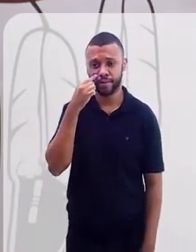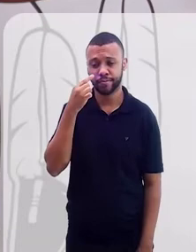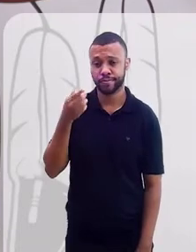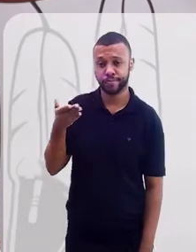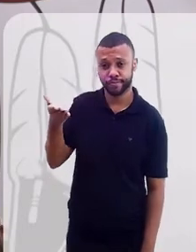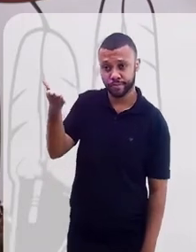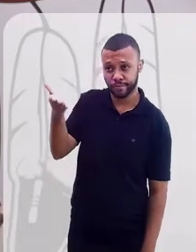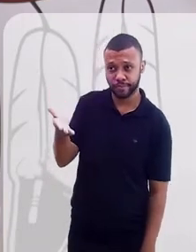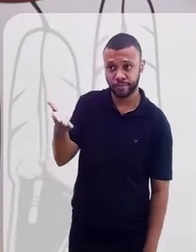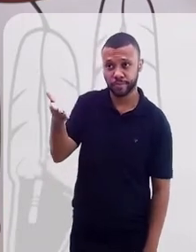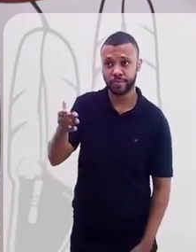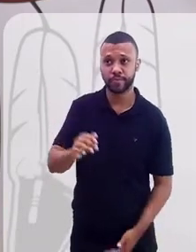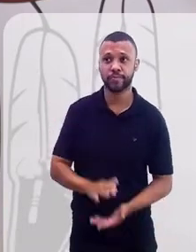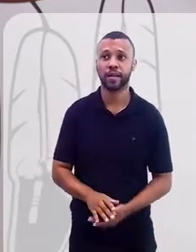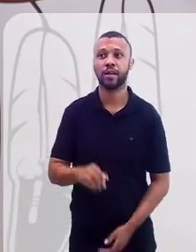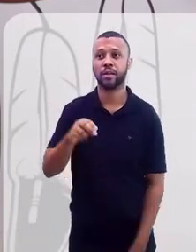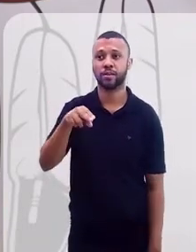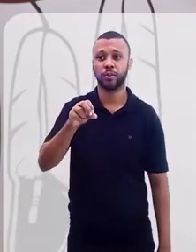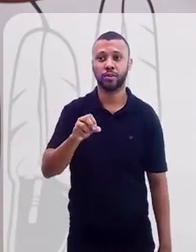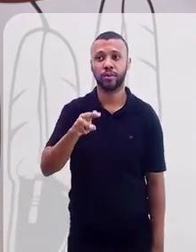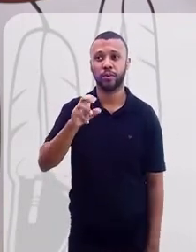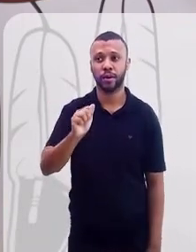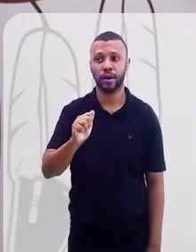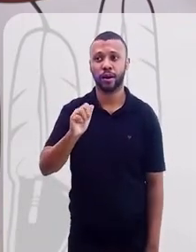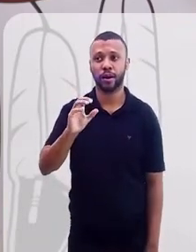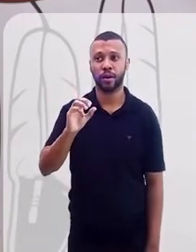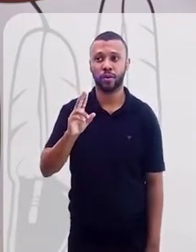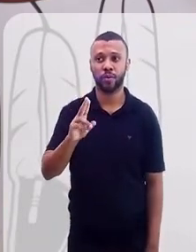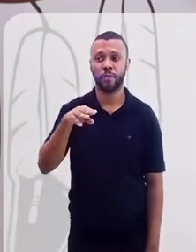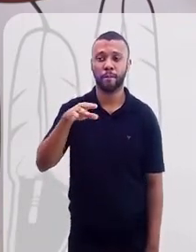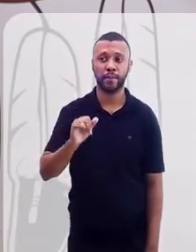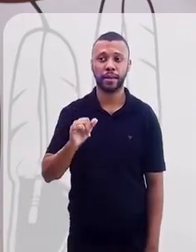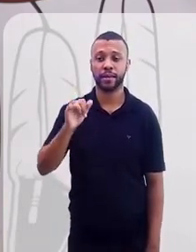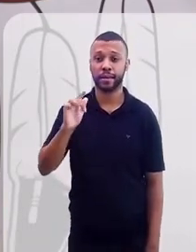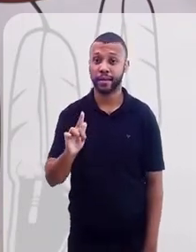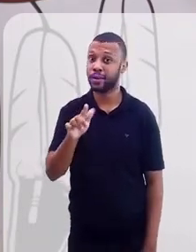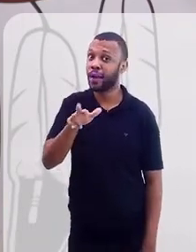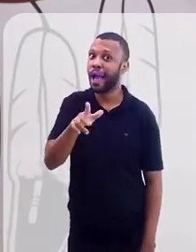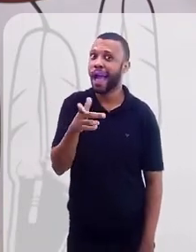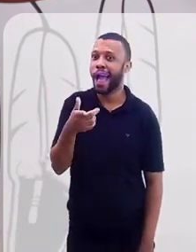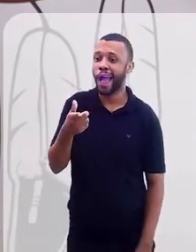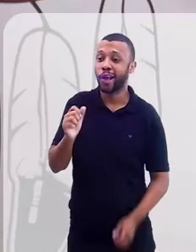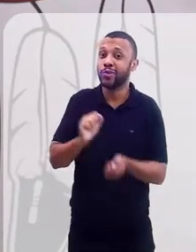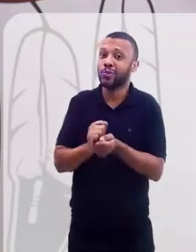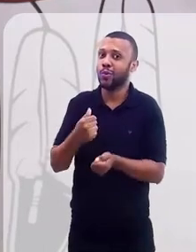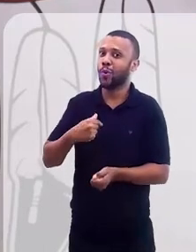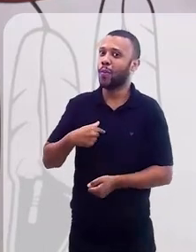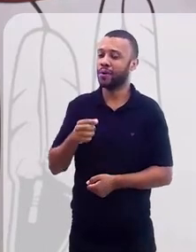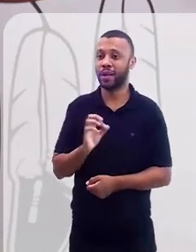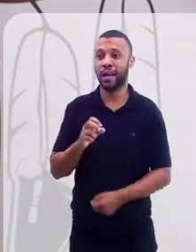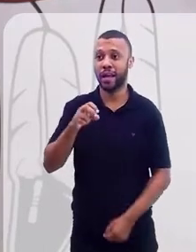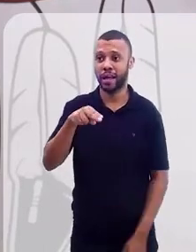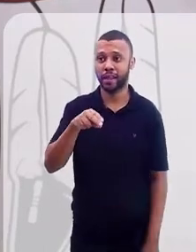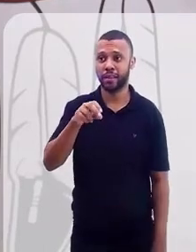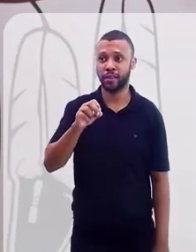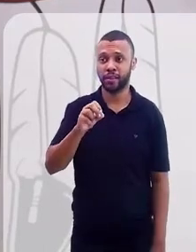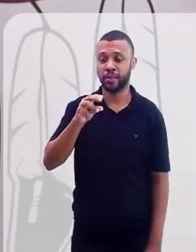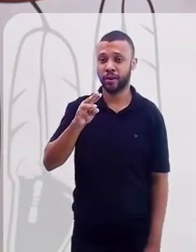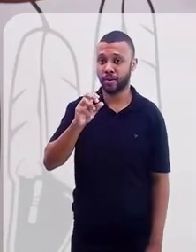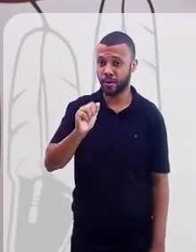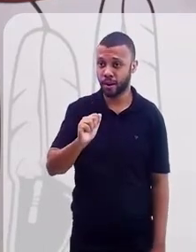Noyokami. Okay. O nome é esse aí, Noyokami. Não é como uma criança falou, não é comigo. Não